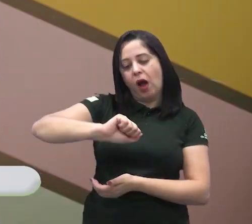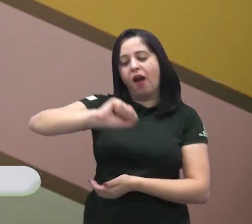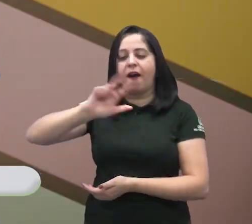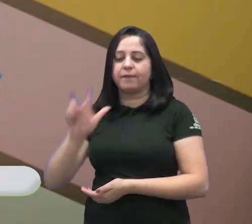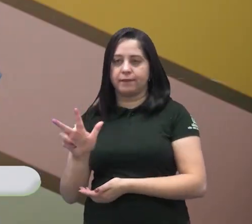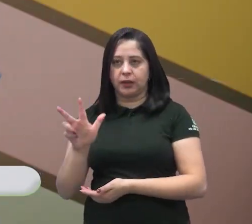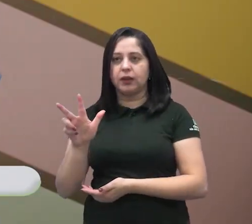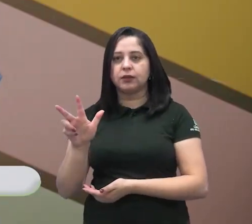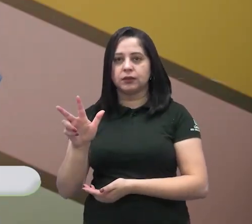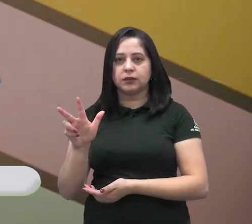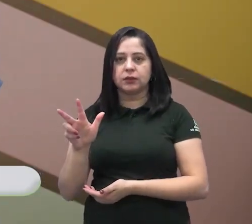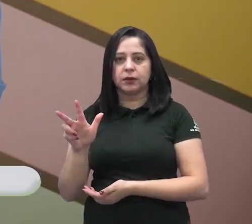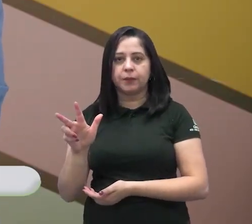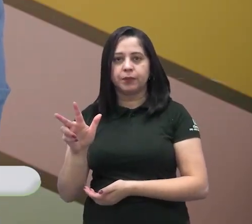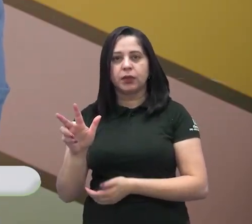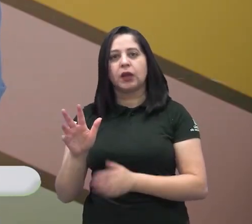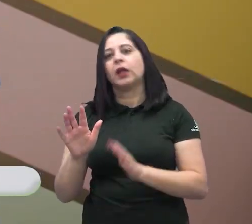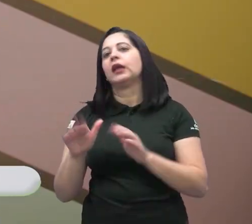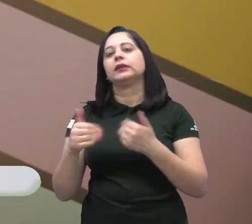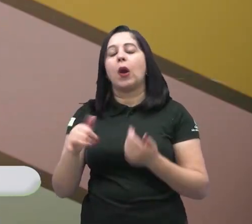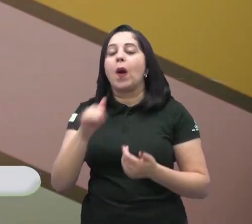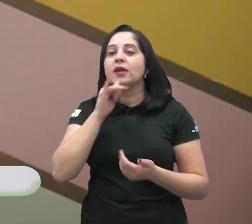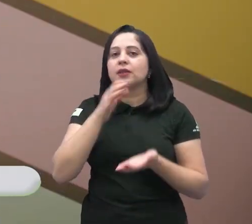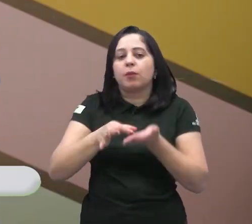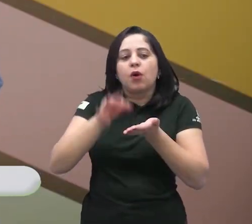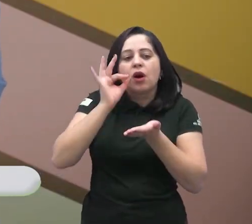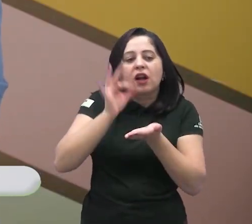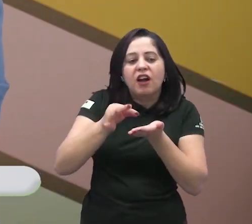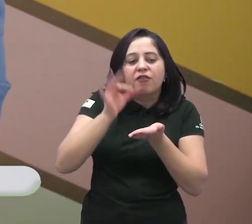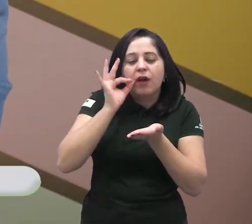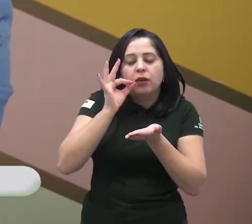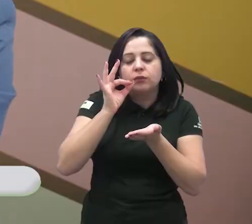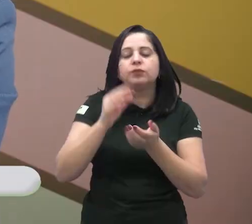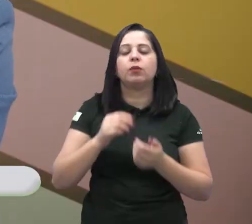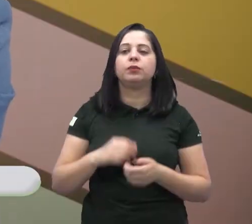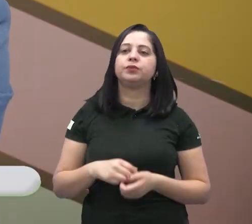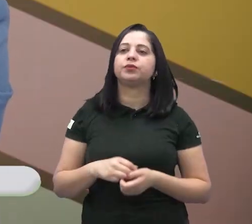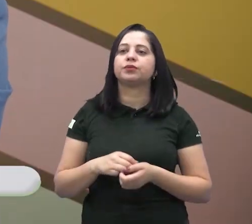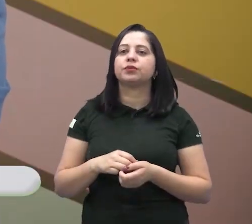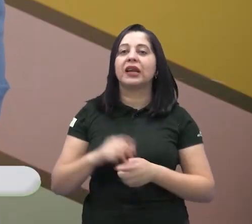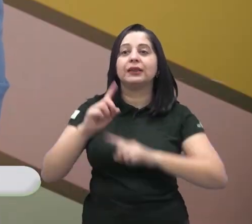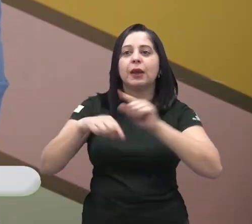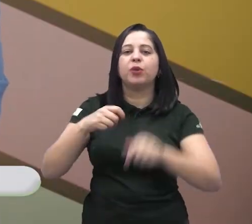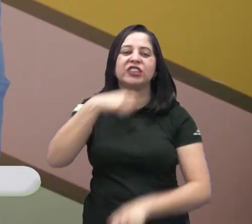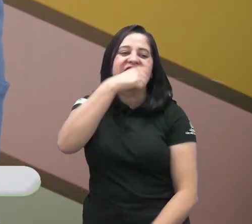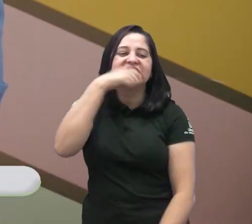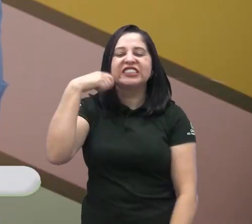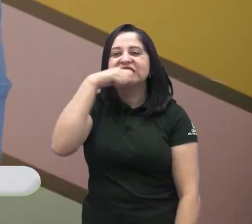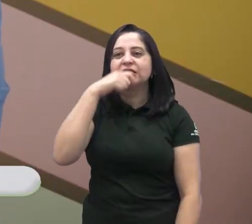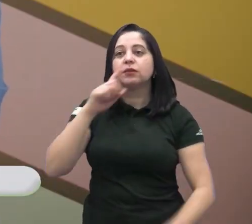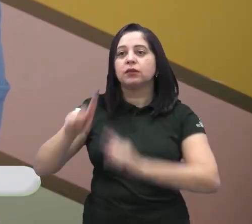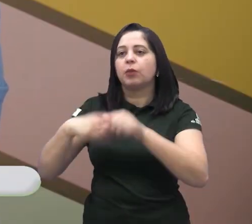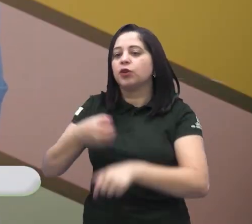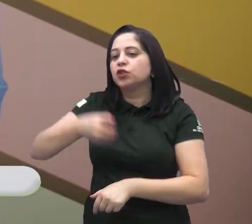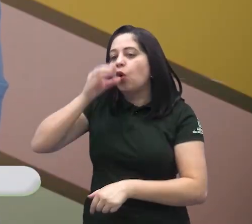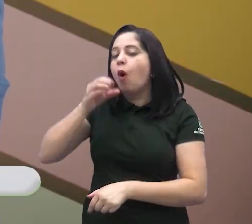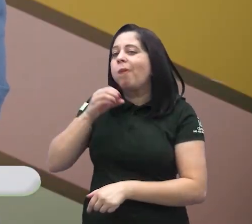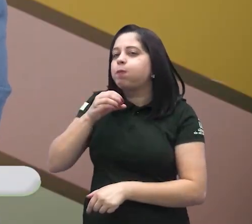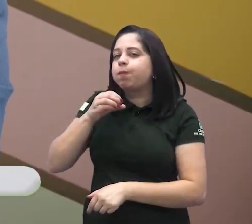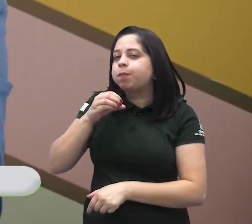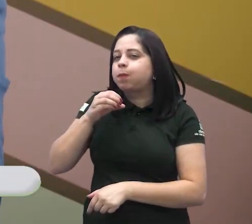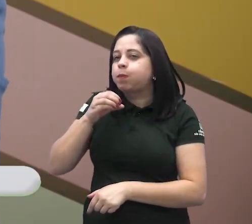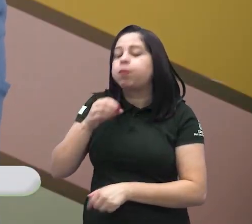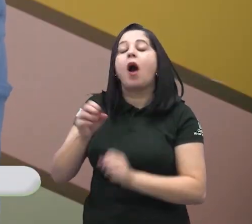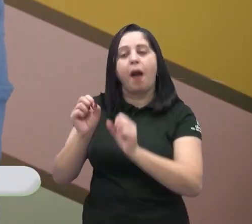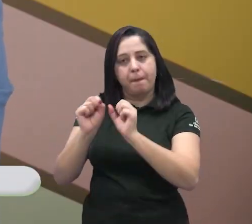as principais refeições, café da manhã, almoço e jantar, mas eu acho que é um pouco de exagero, então se o paciente conseguir dosar pelo